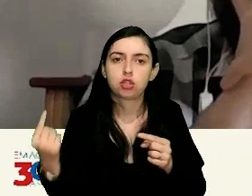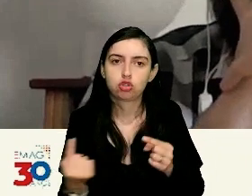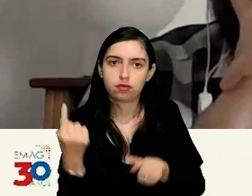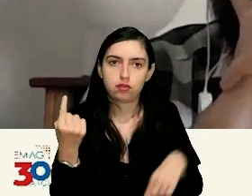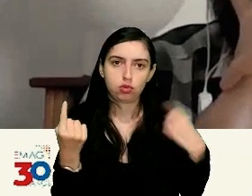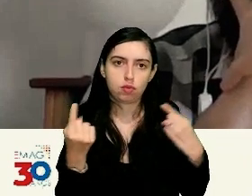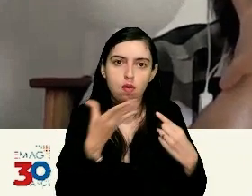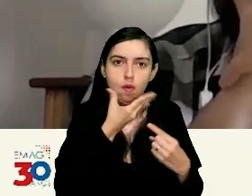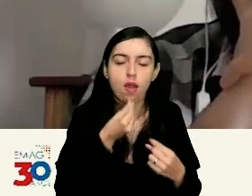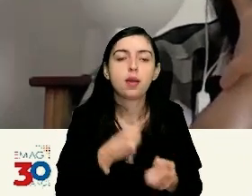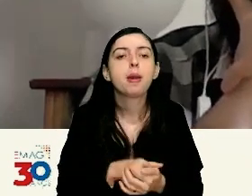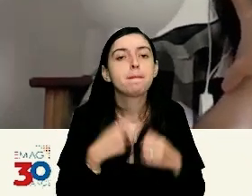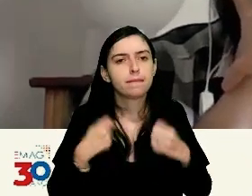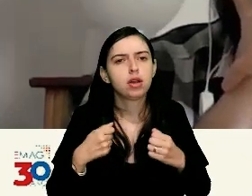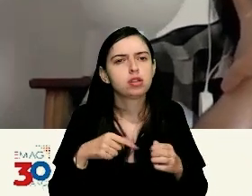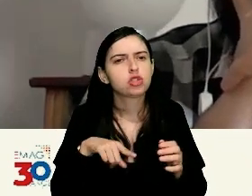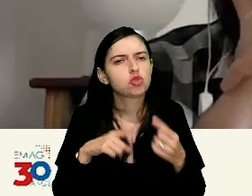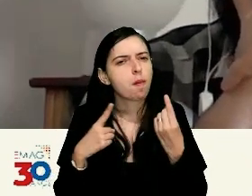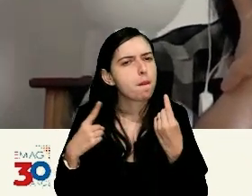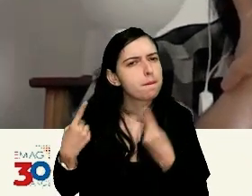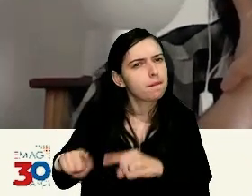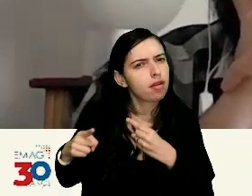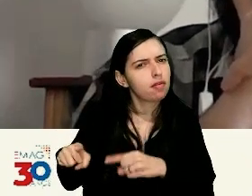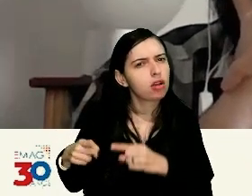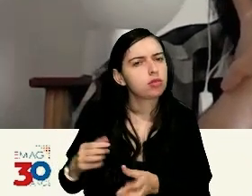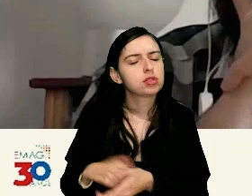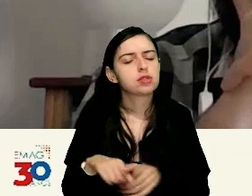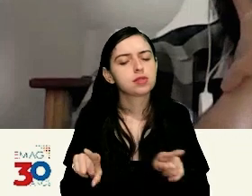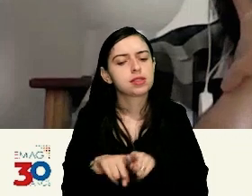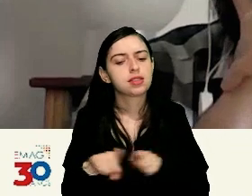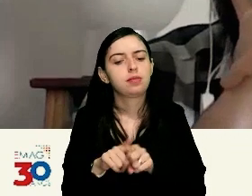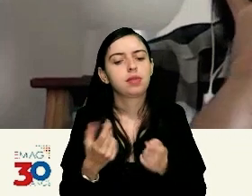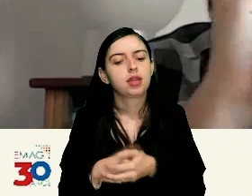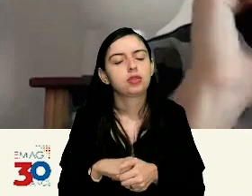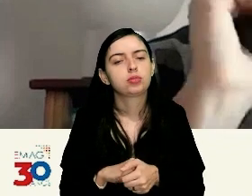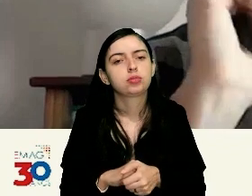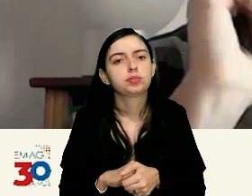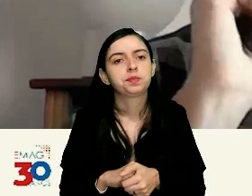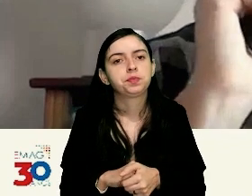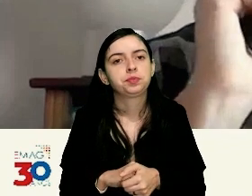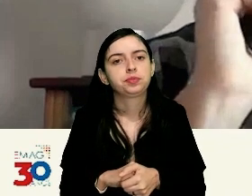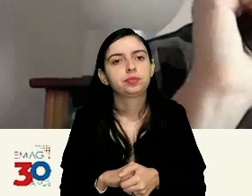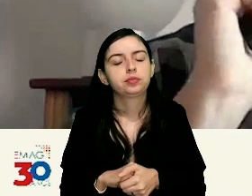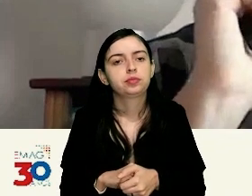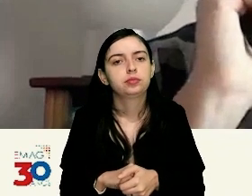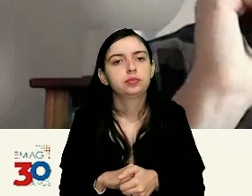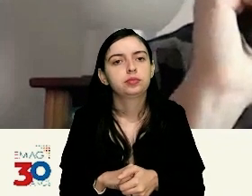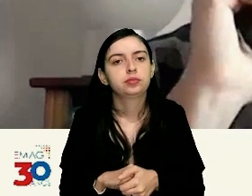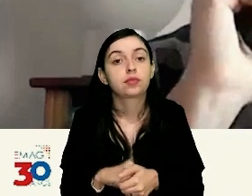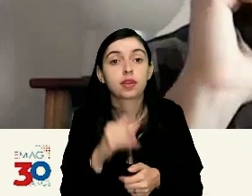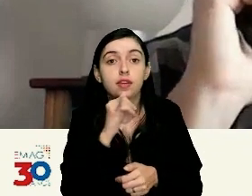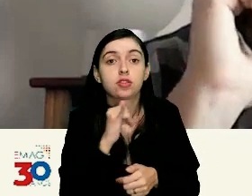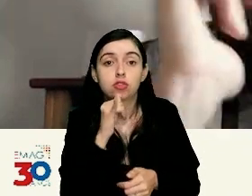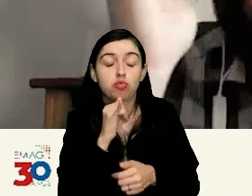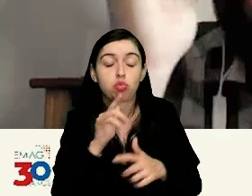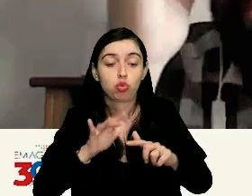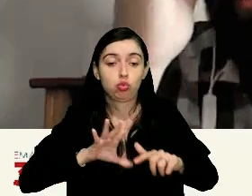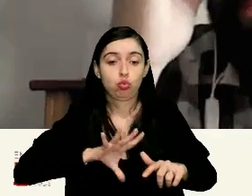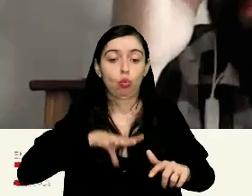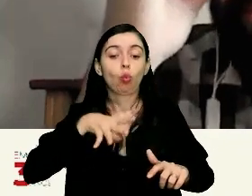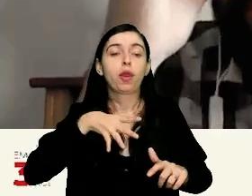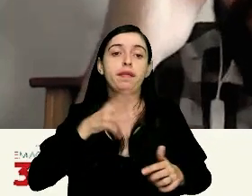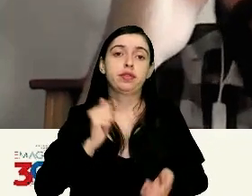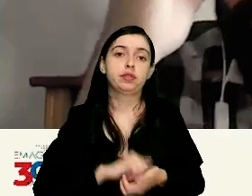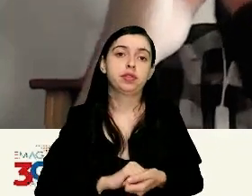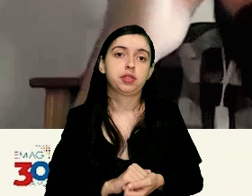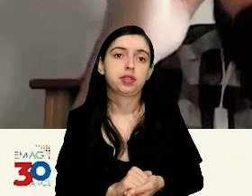algumas provocações também em relação, por exemplo, à coragem, né? Que é